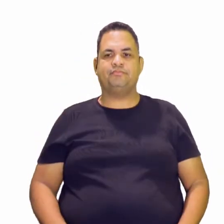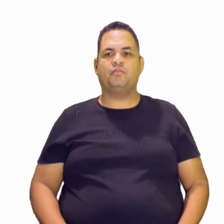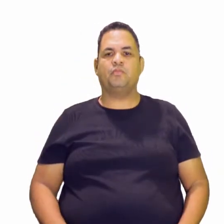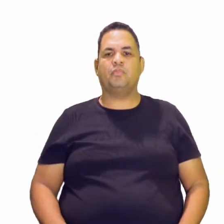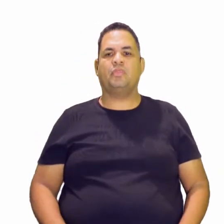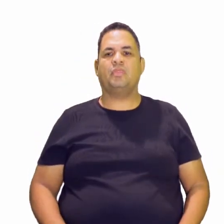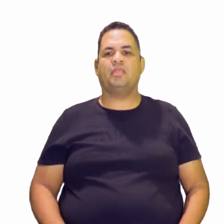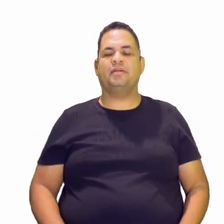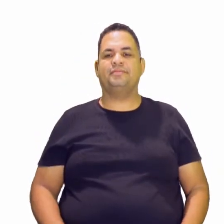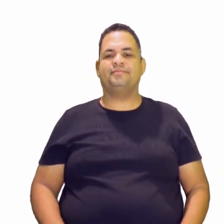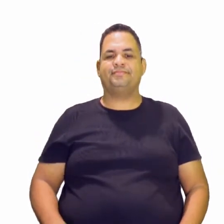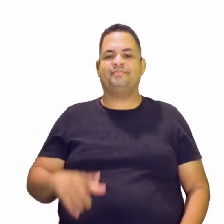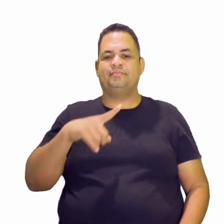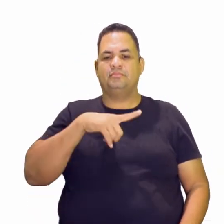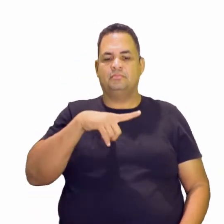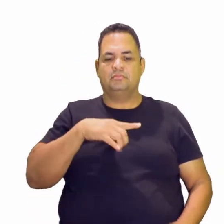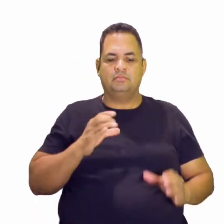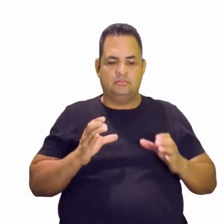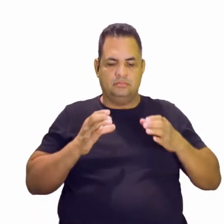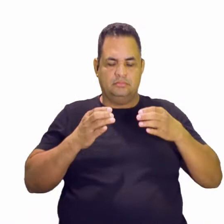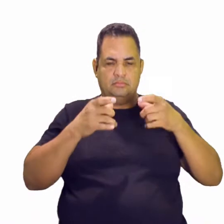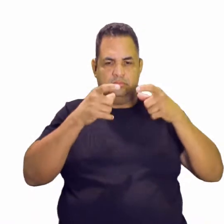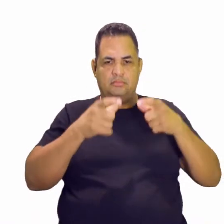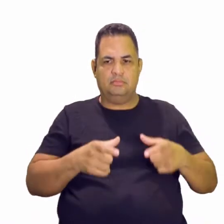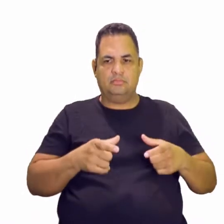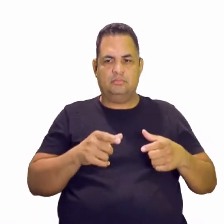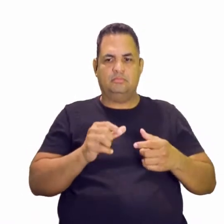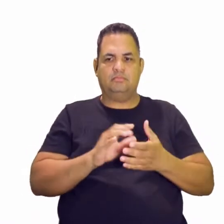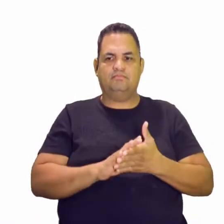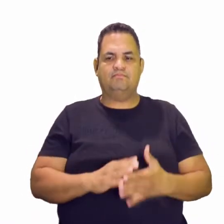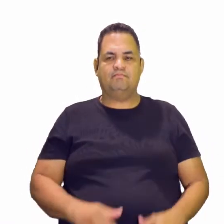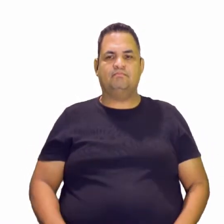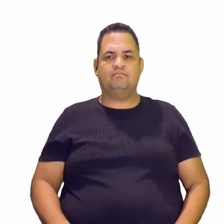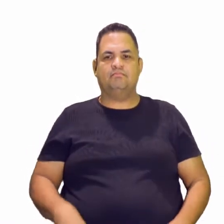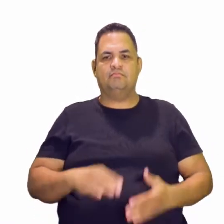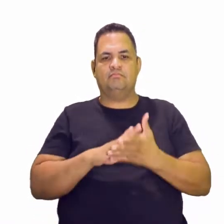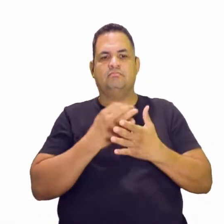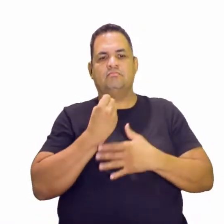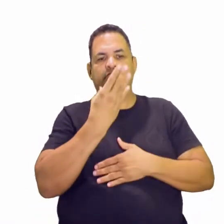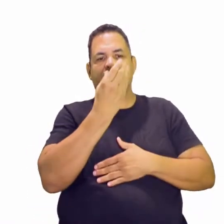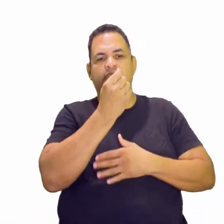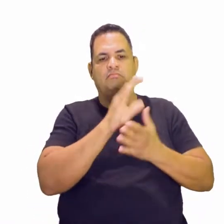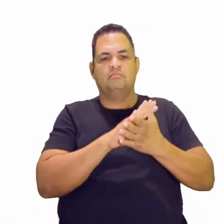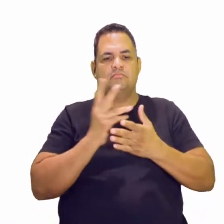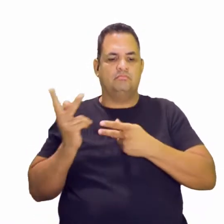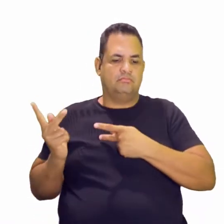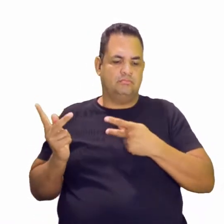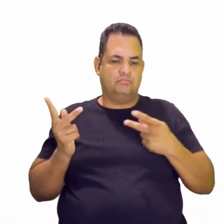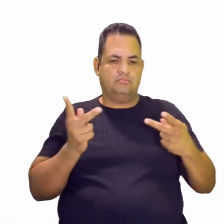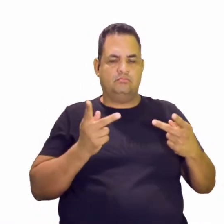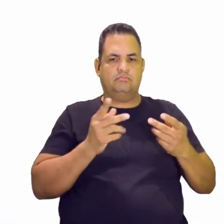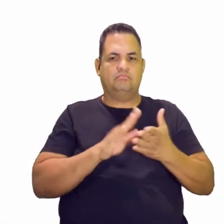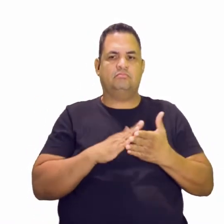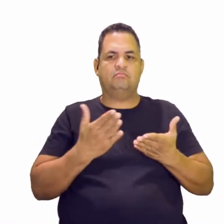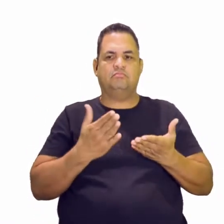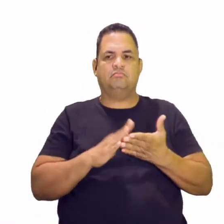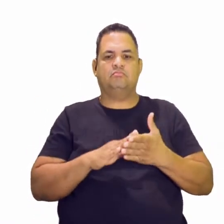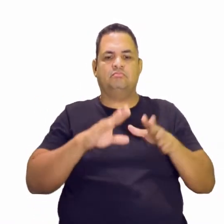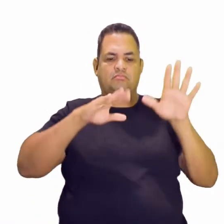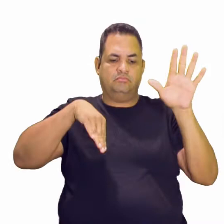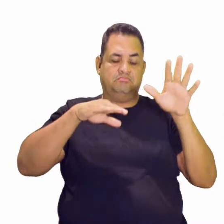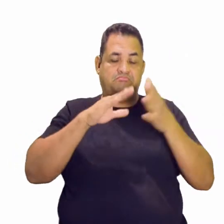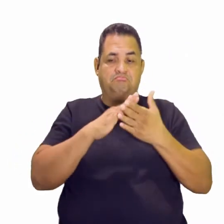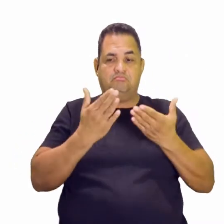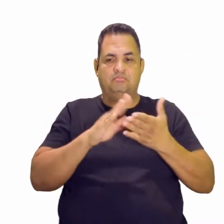há muita pessoas, né, viajando, visitando as cidades, como no litoral.